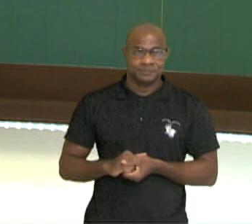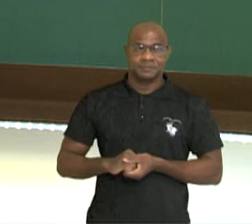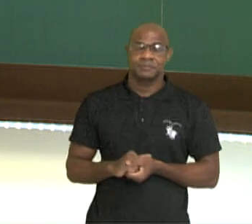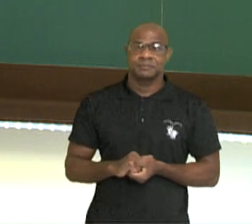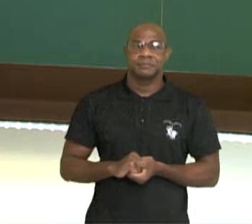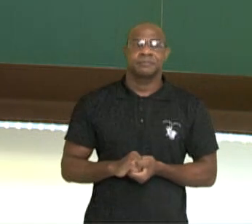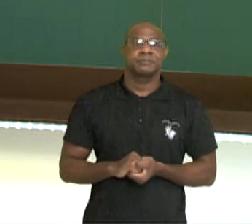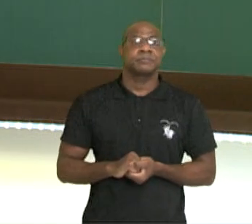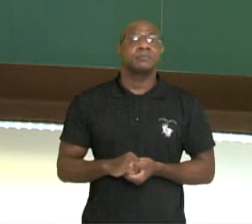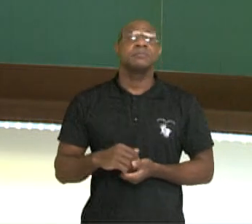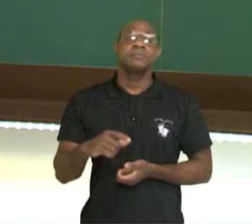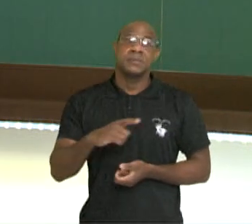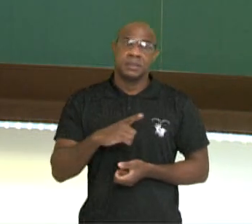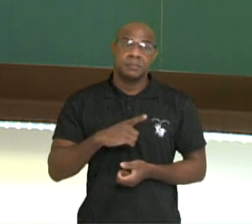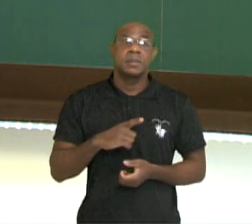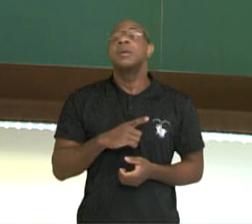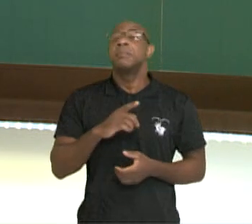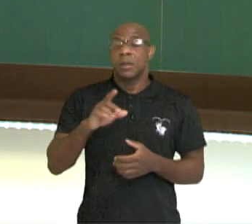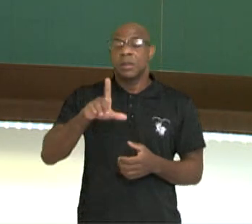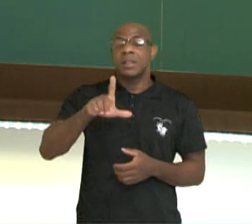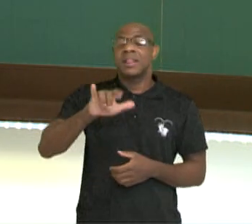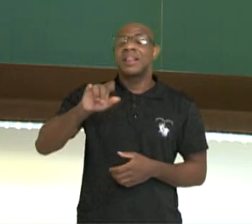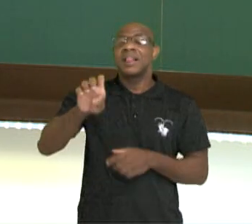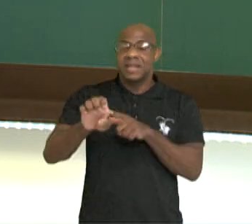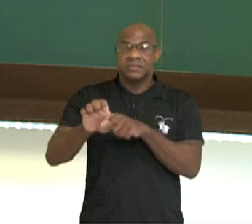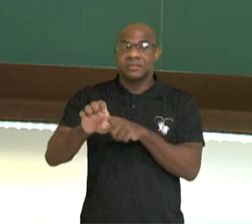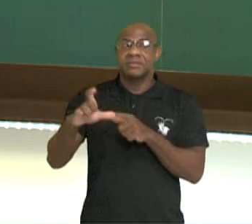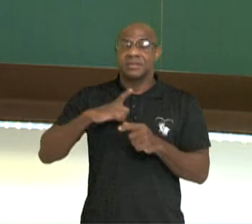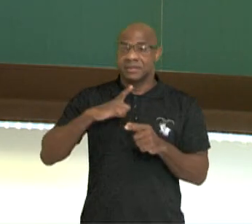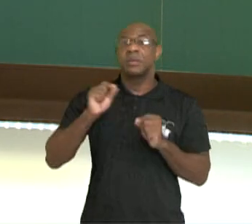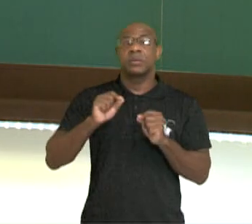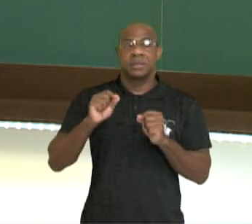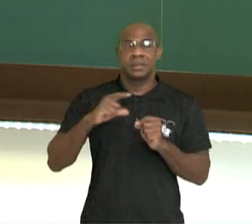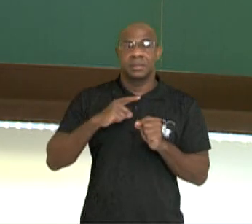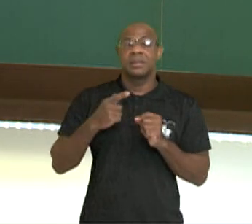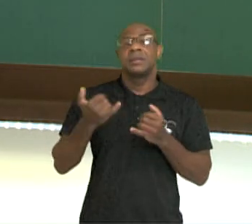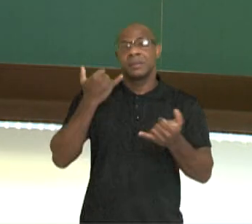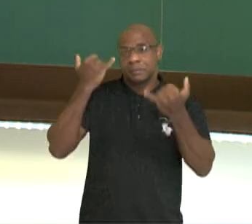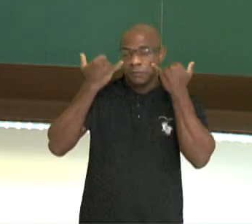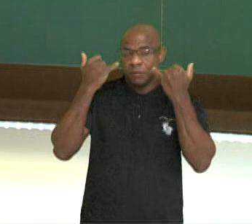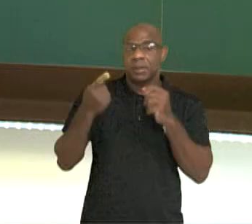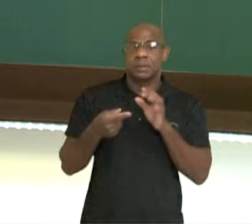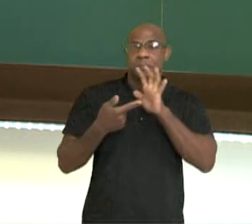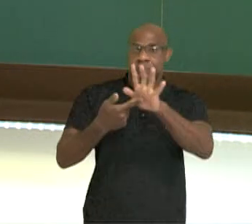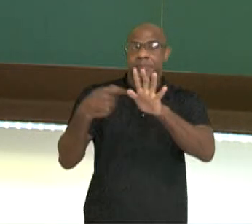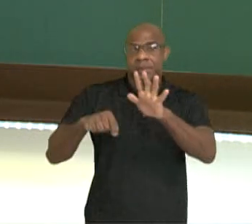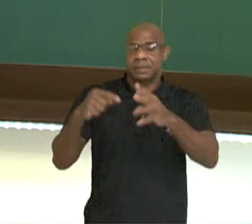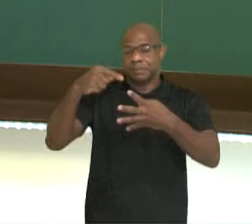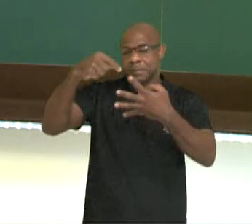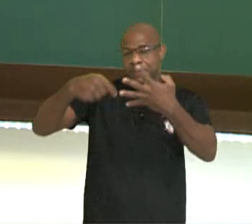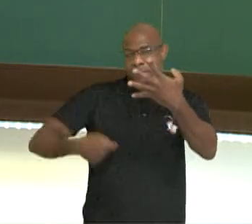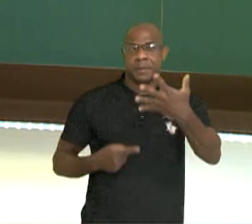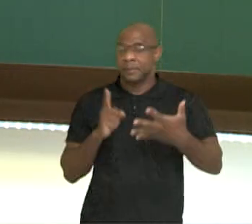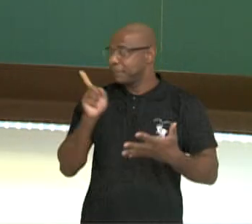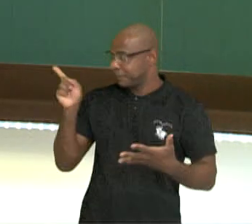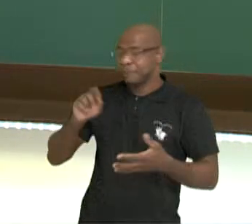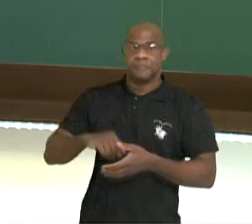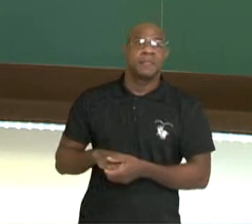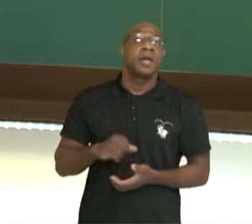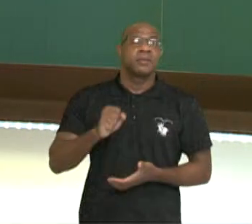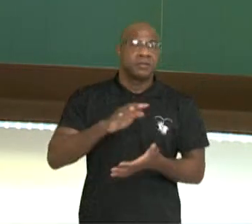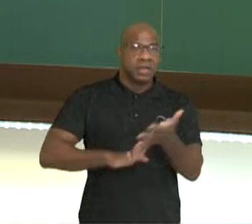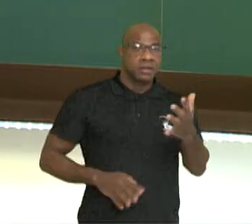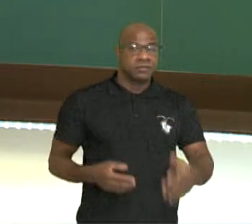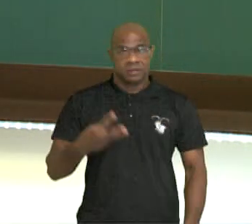mais informações. Mas no lead já temos que dar todas essas informações aqui, tá?